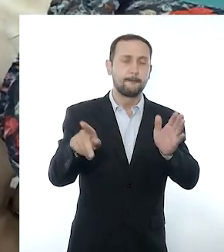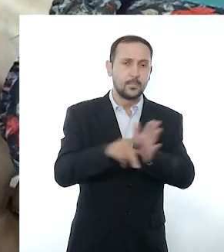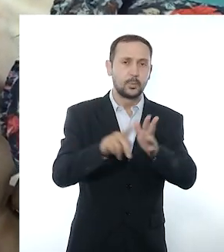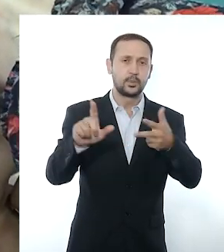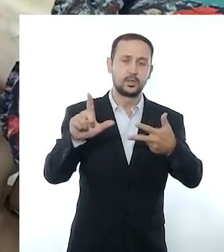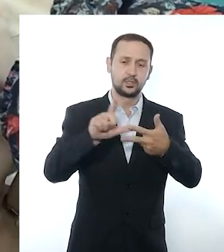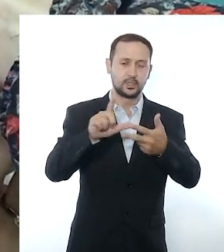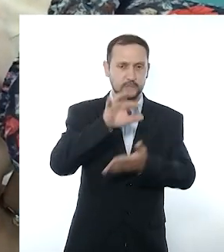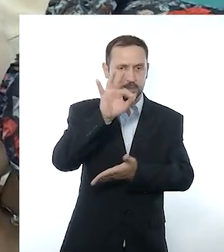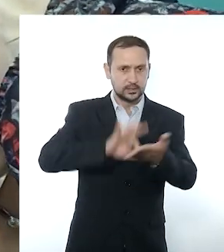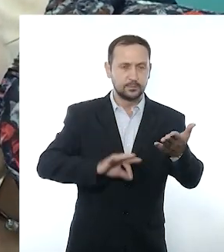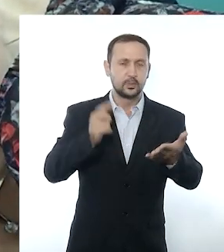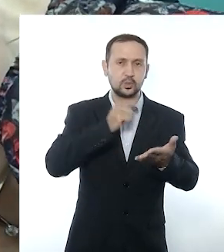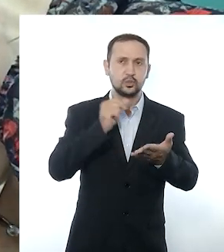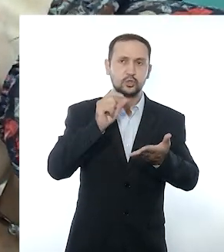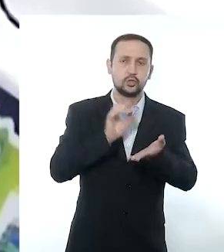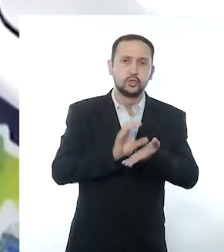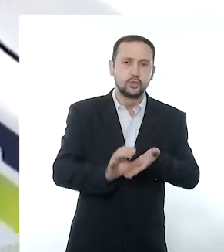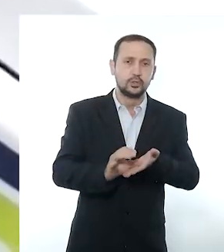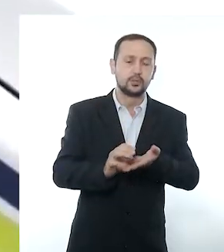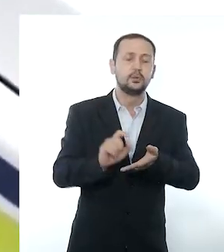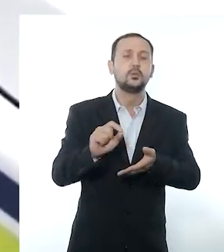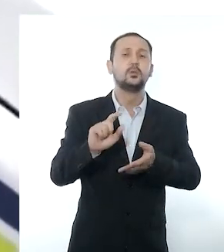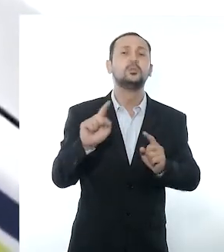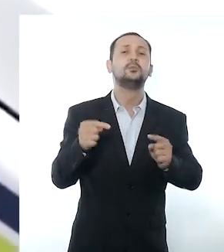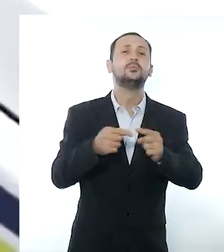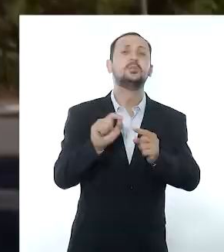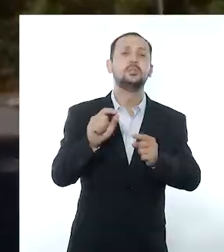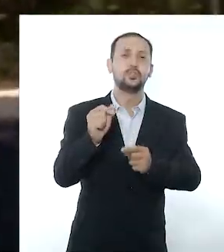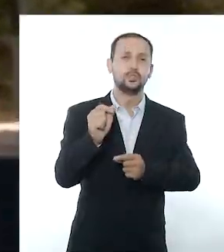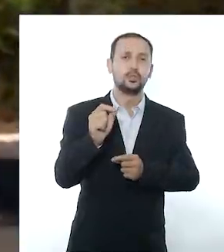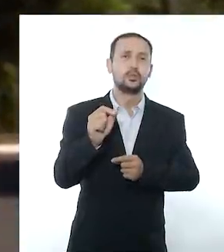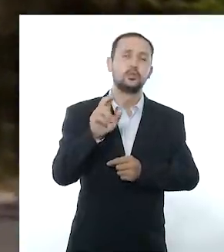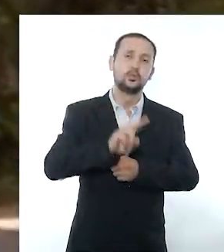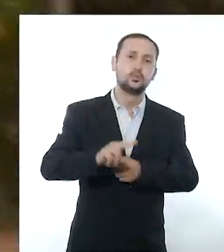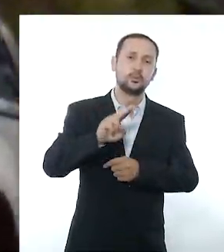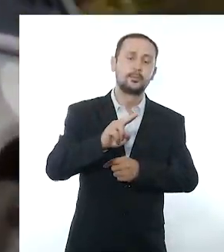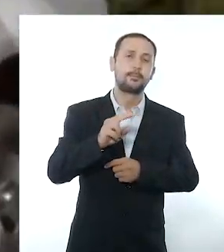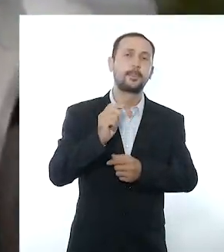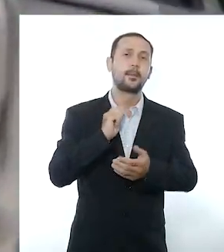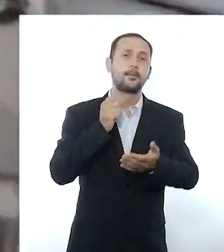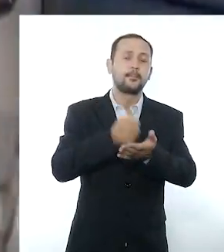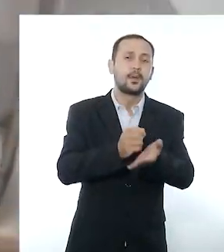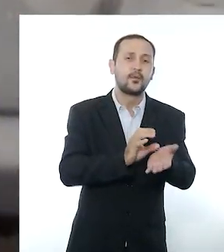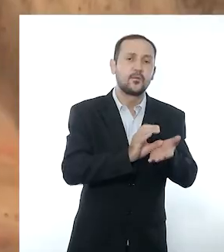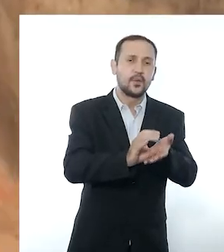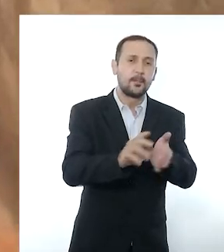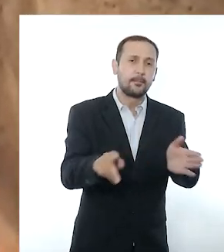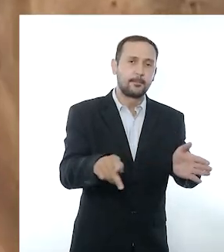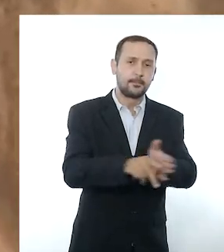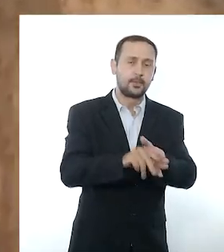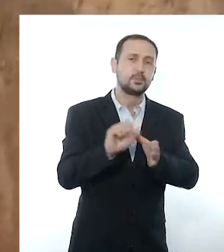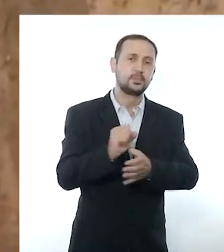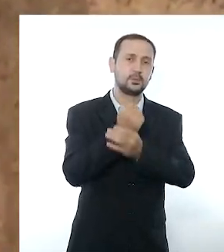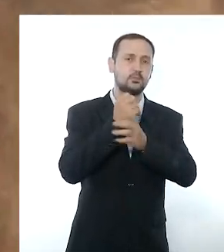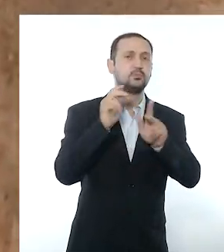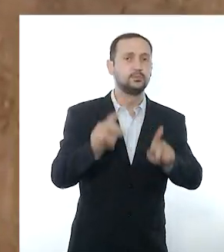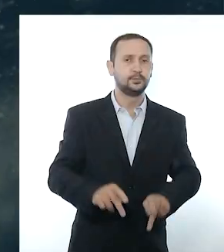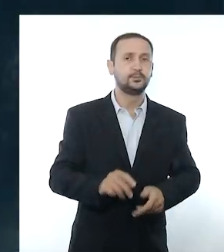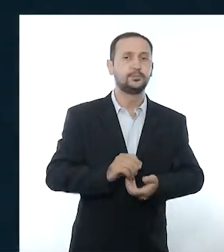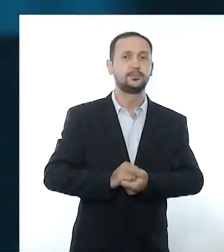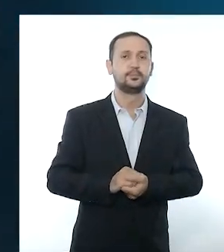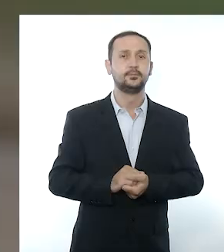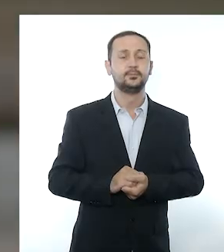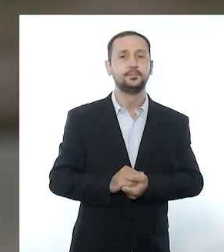para que Mato Grosso do Sul possa acessar esses recursos. Na prática, o fundo será utilizado para subsidiar investimentos no setor de segurança